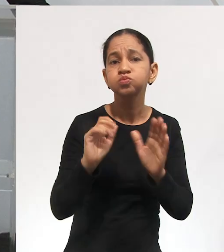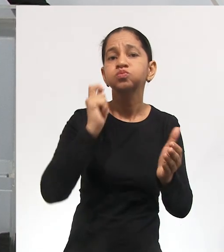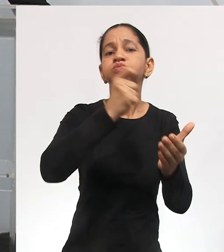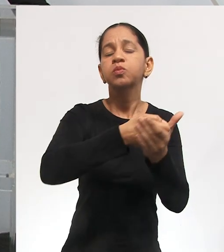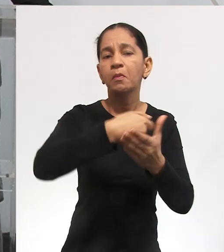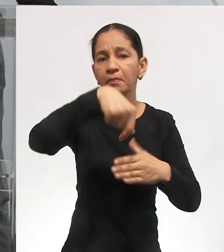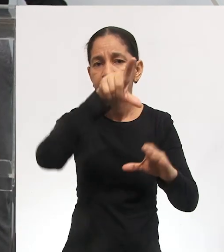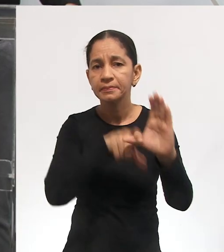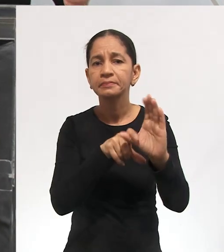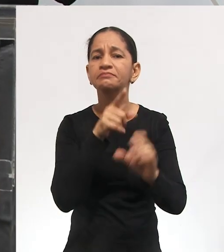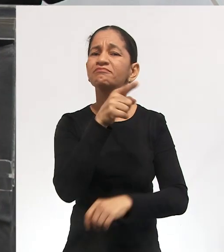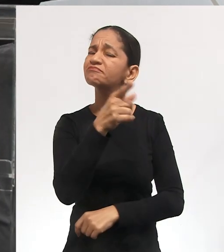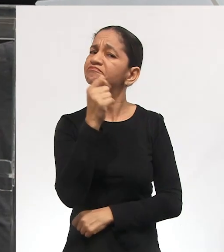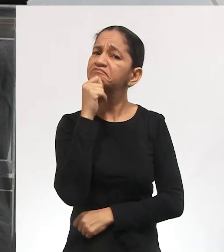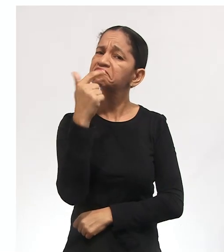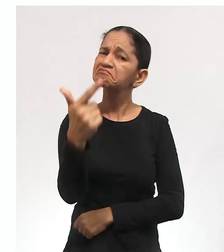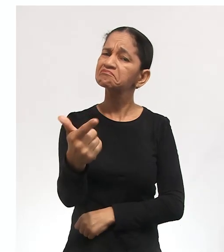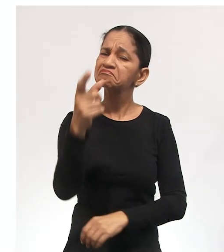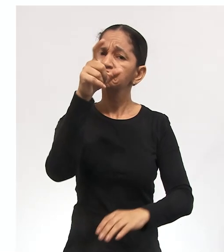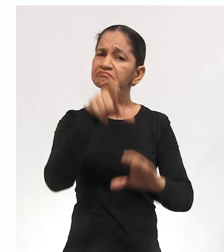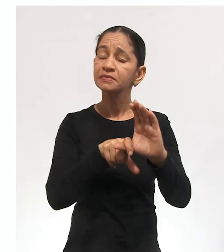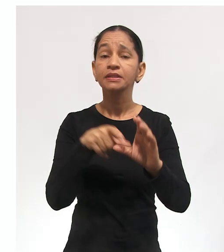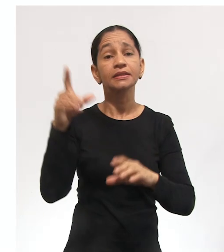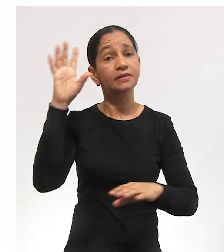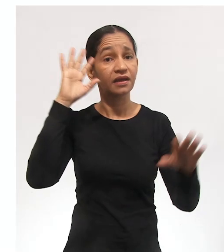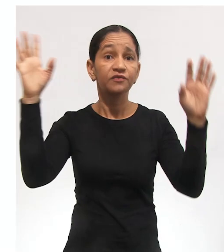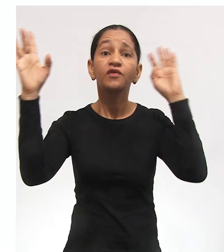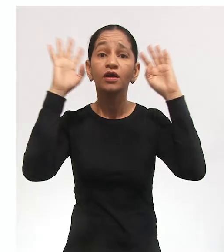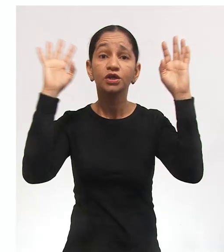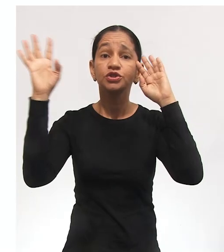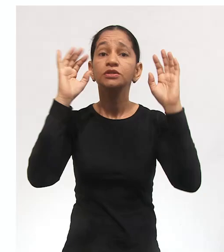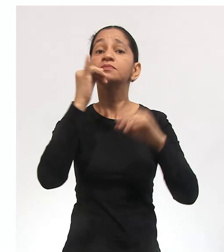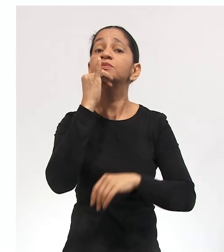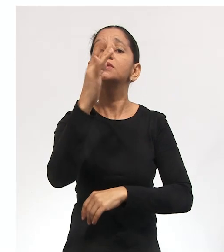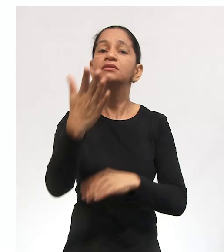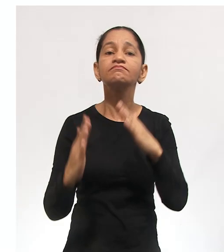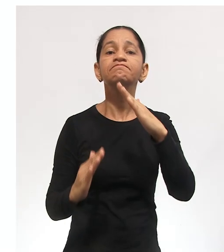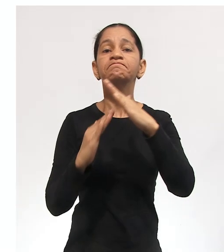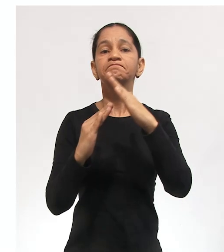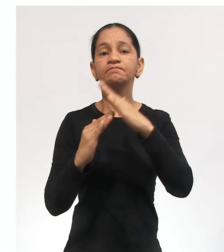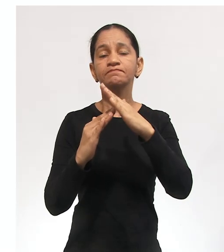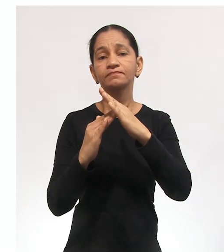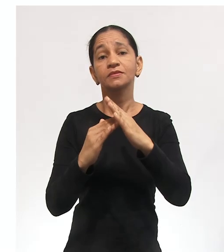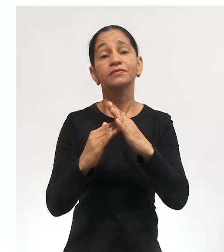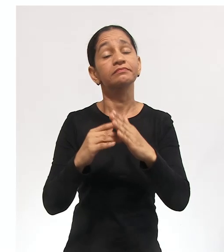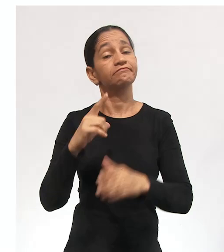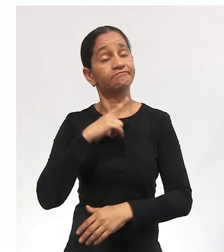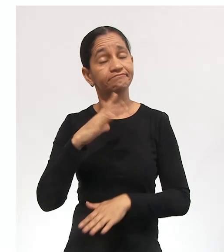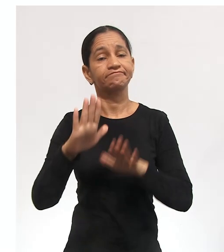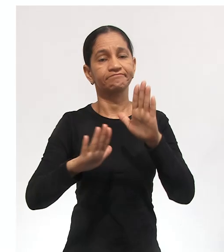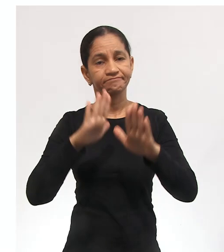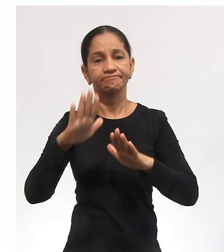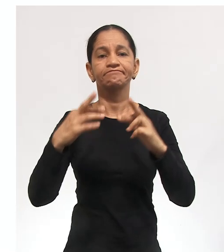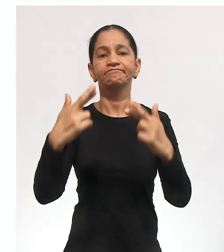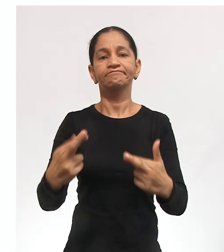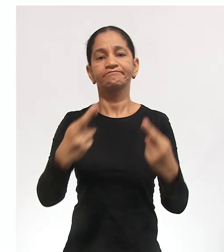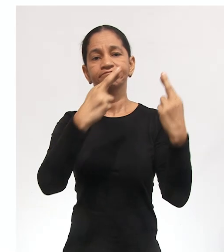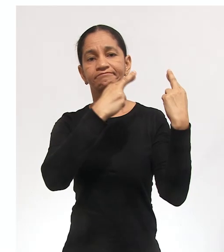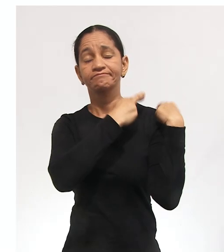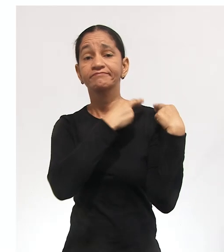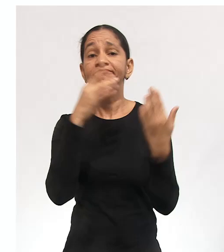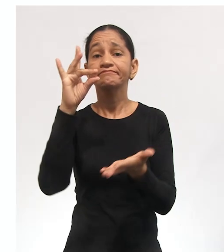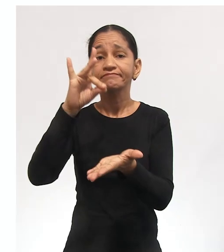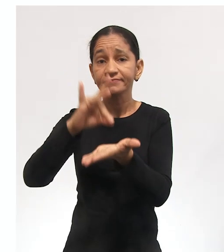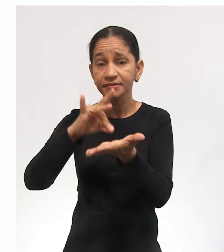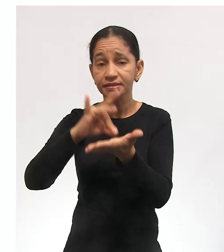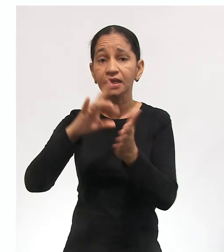aquele débito. Então, é muito importante a gente refletir sobre os limites da responsabilidade dos sócios. E eu tenho certeza